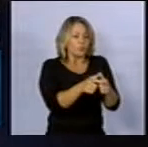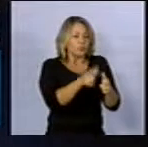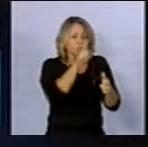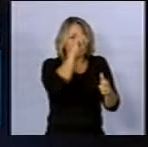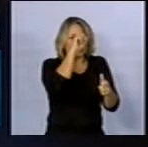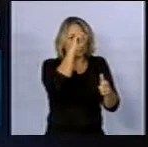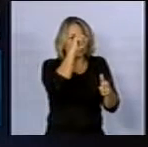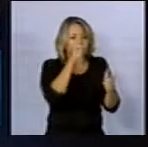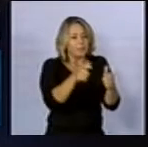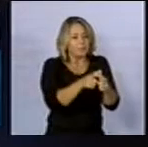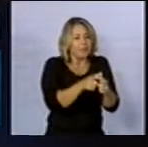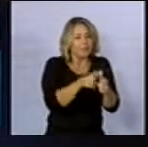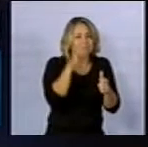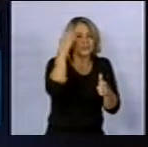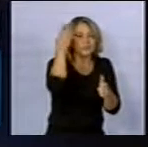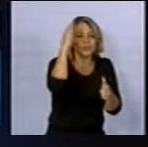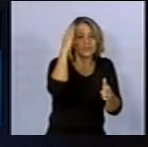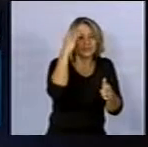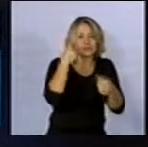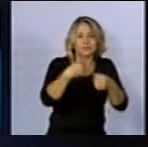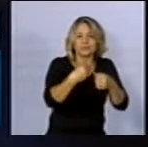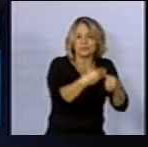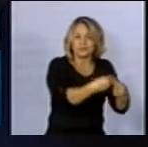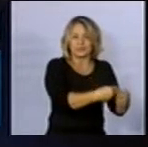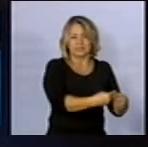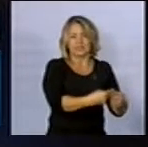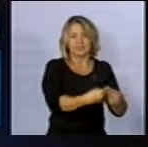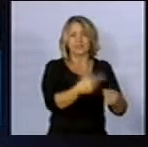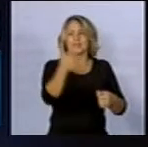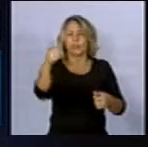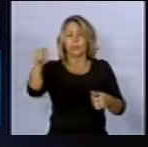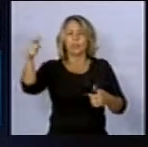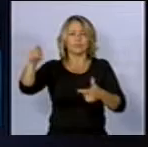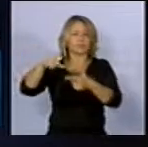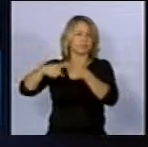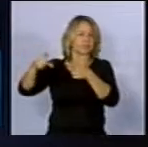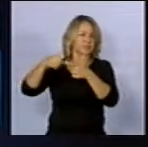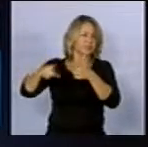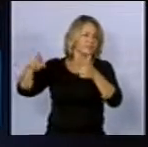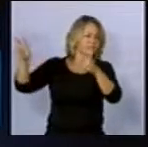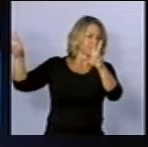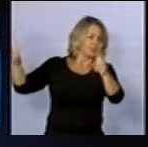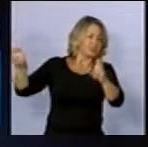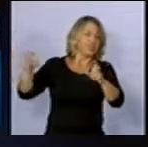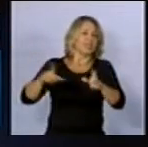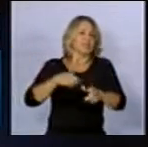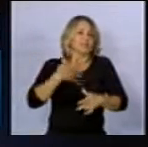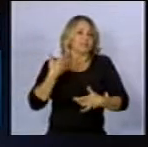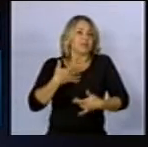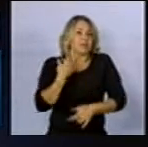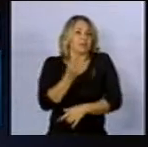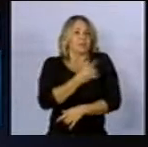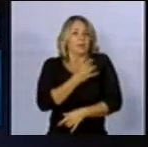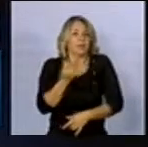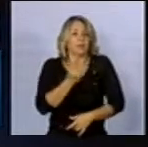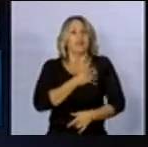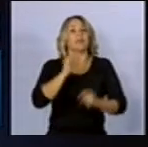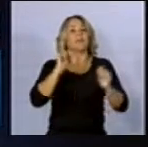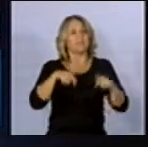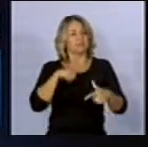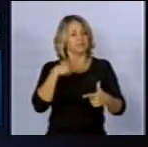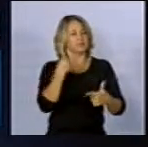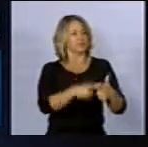Curitiba então nós temos muitas outras situações que está amedron e pode ser uma